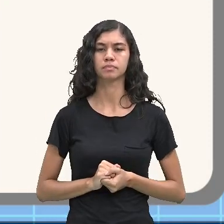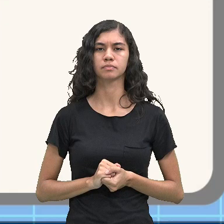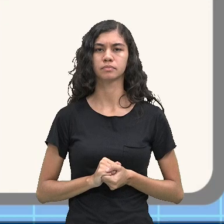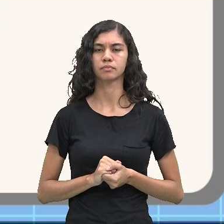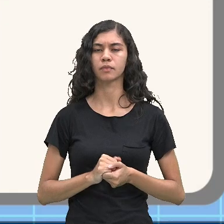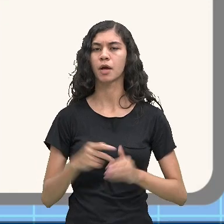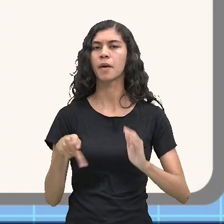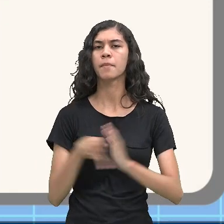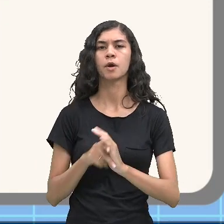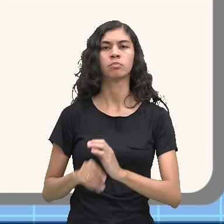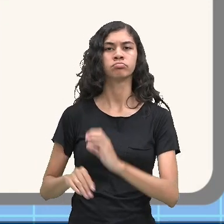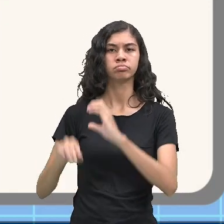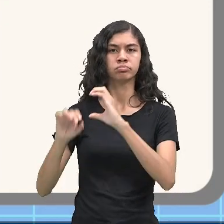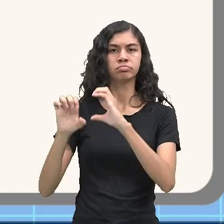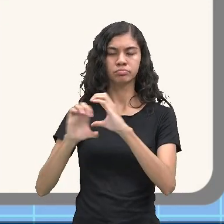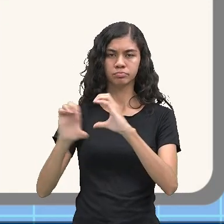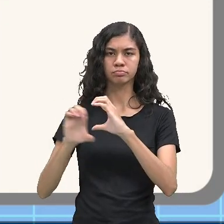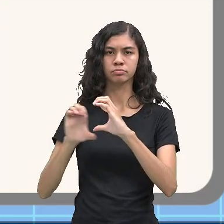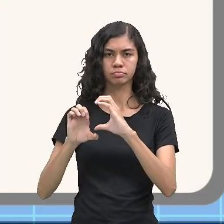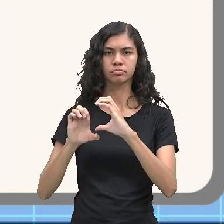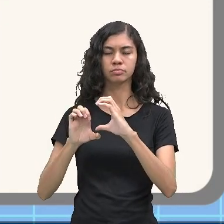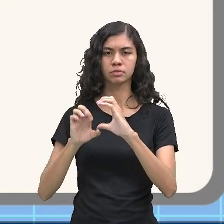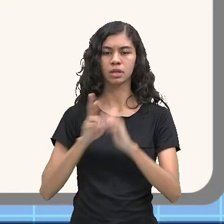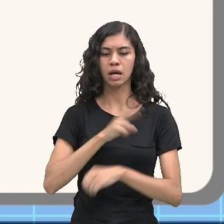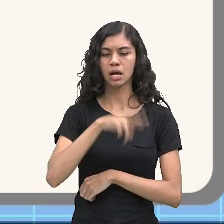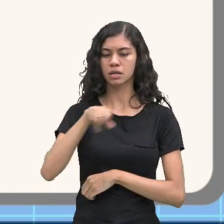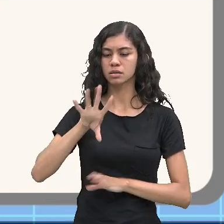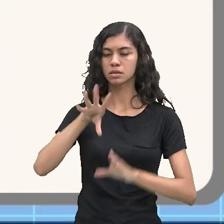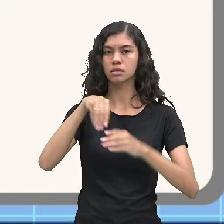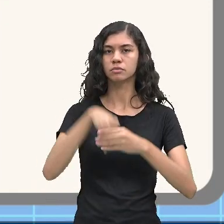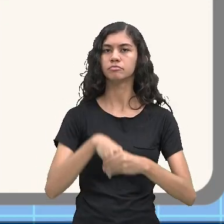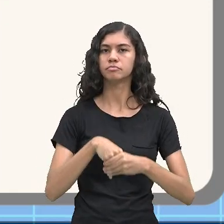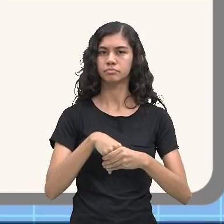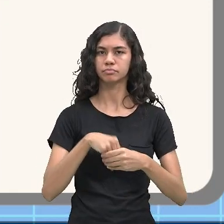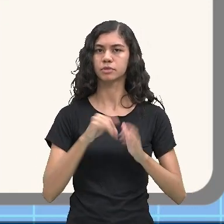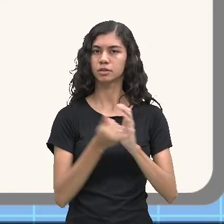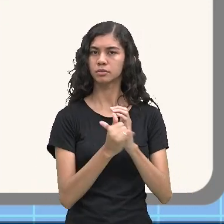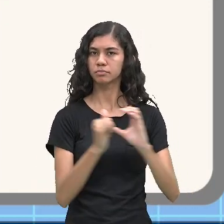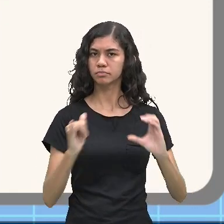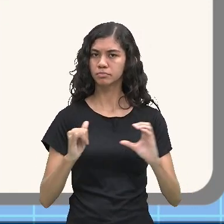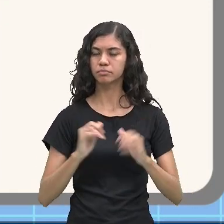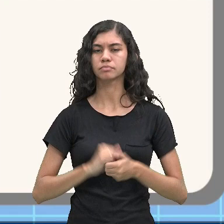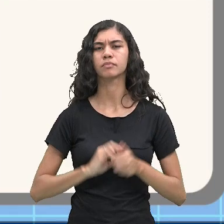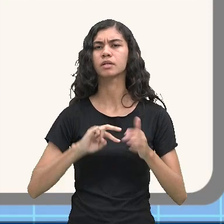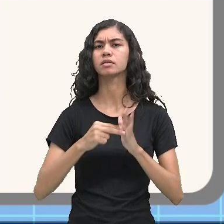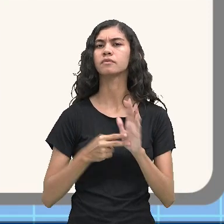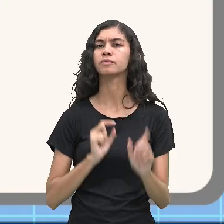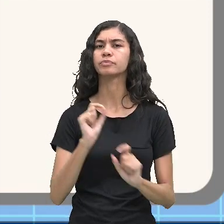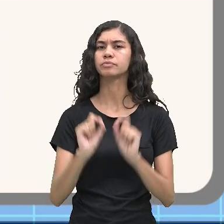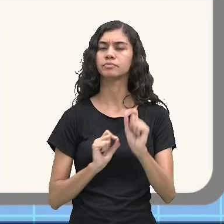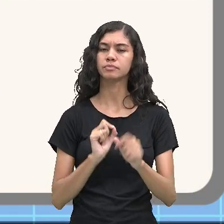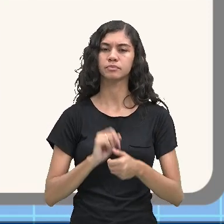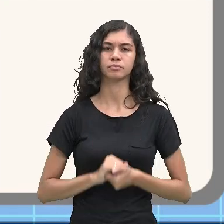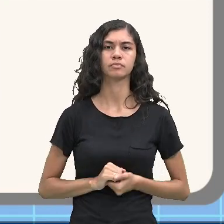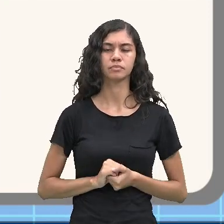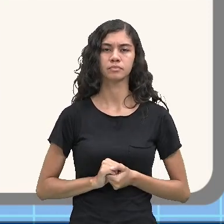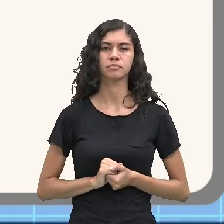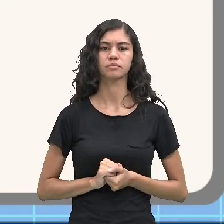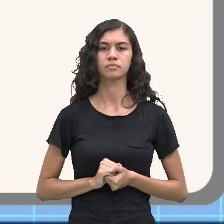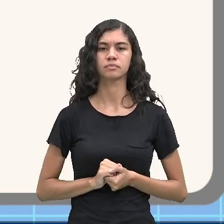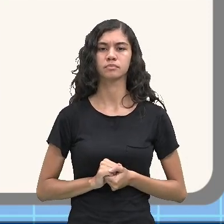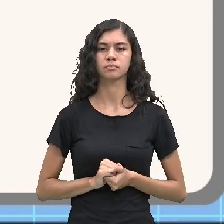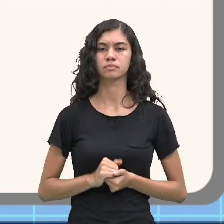força eletromotriz sobre a resistência interna, tá certo? E aí o que significa isso? Isso daqui, olha, vai